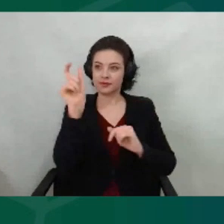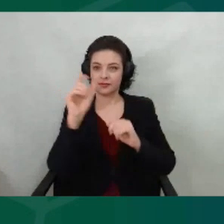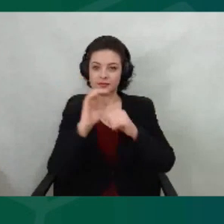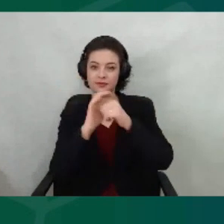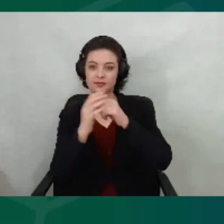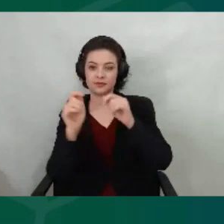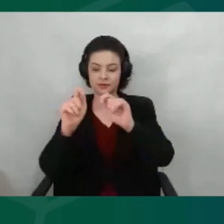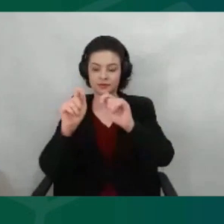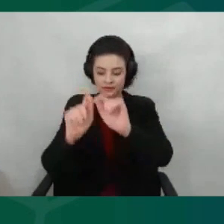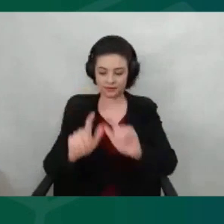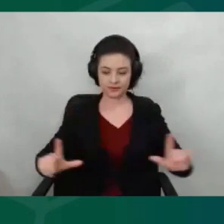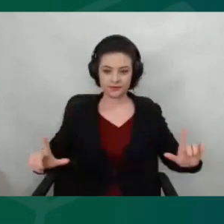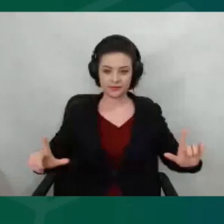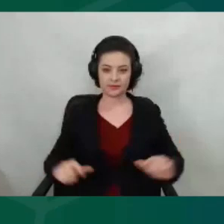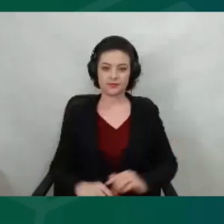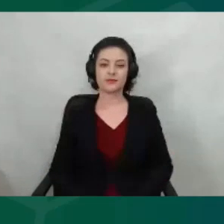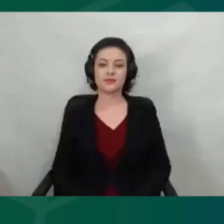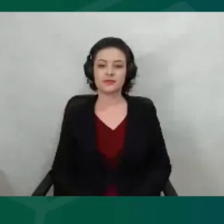para o próximo, por favor.